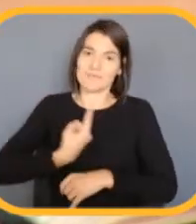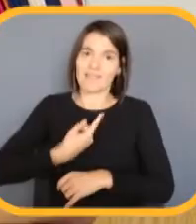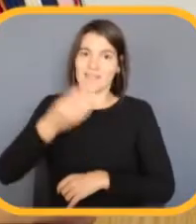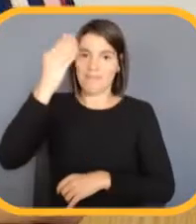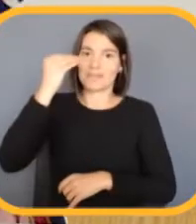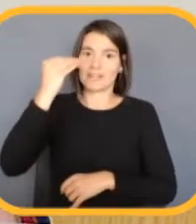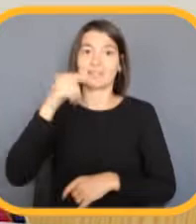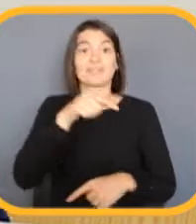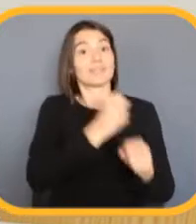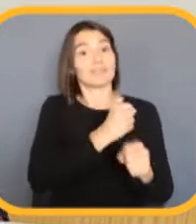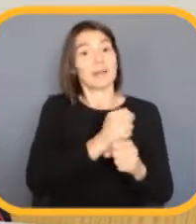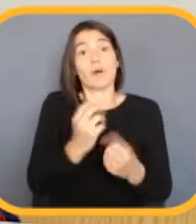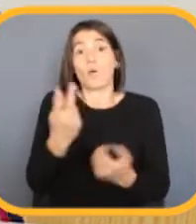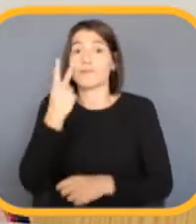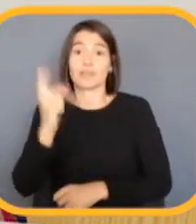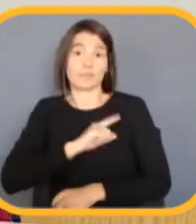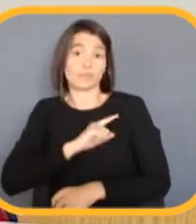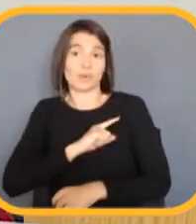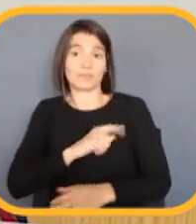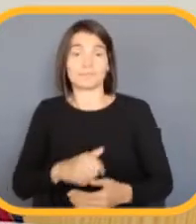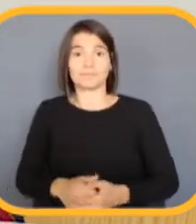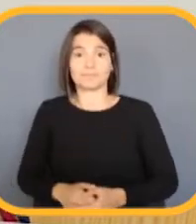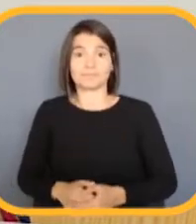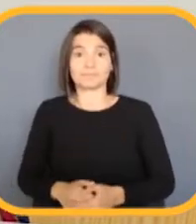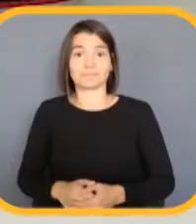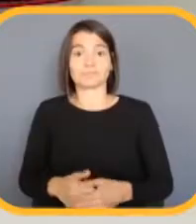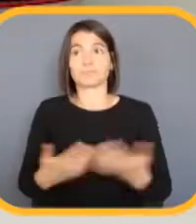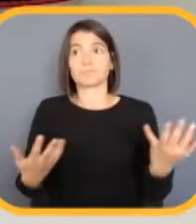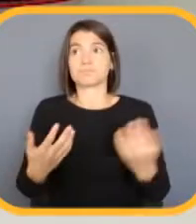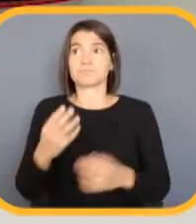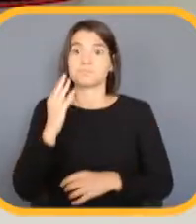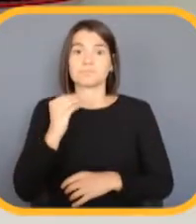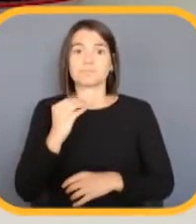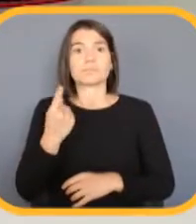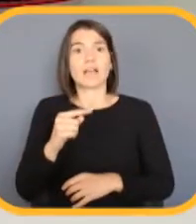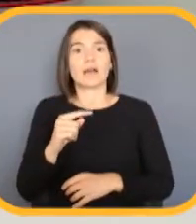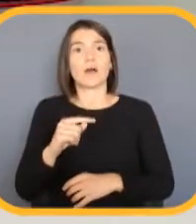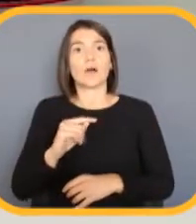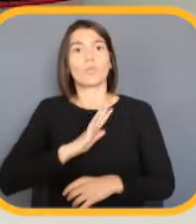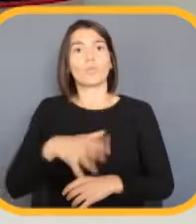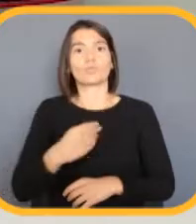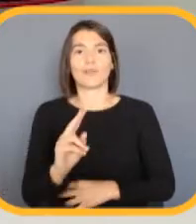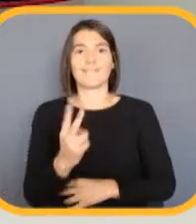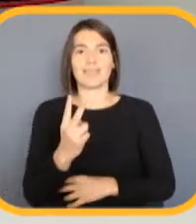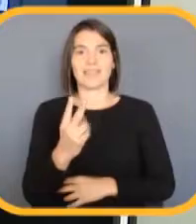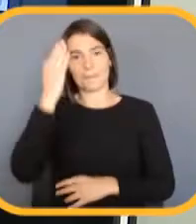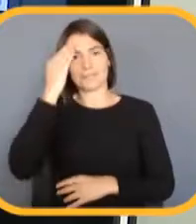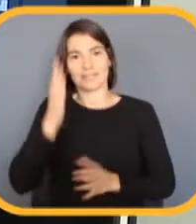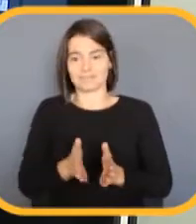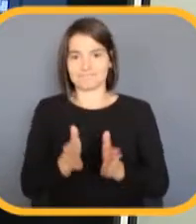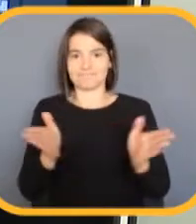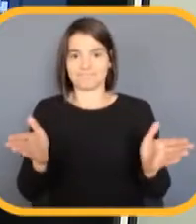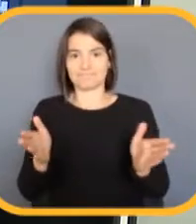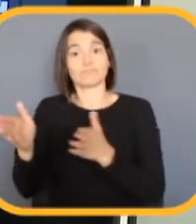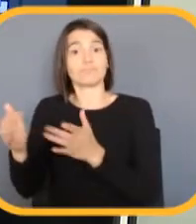substituir, seja no trabalho ou na vida pessoal. Eu diria que há aqui dois mundos de competências. Um tem a ver